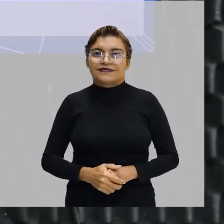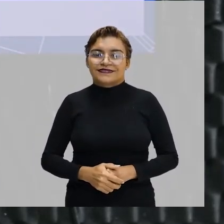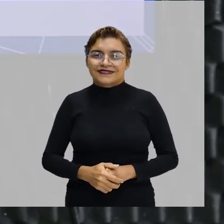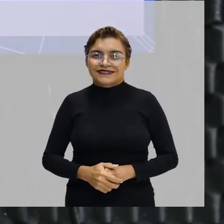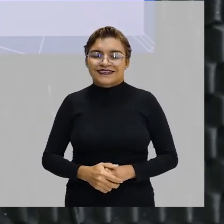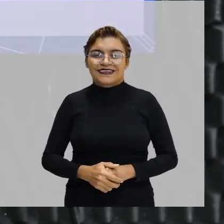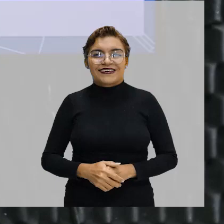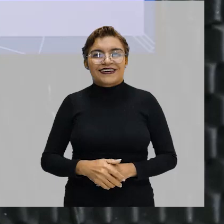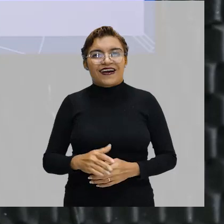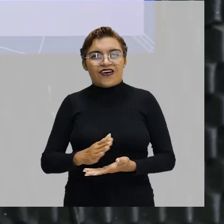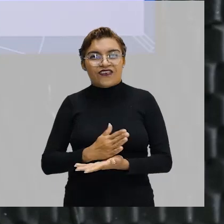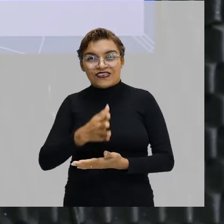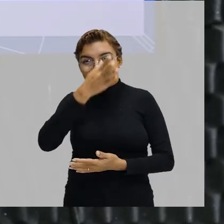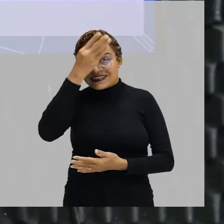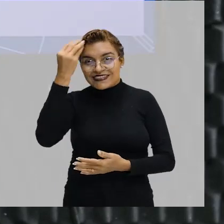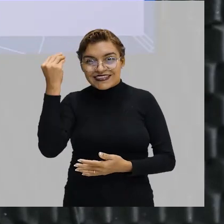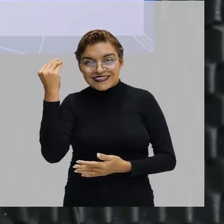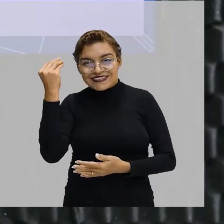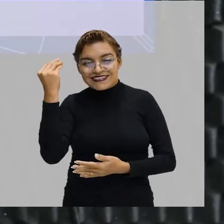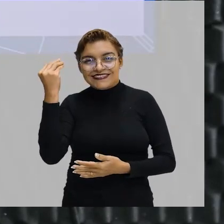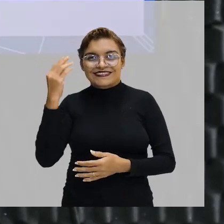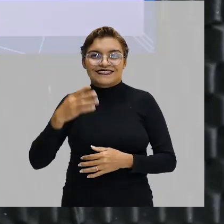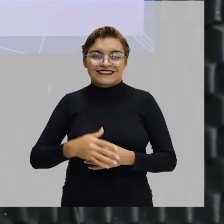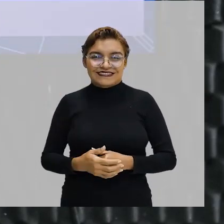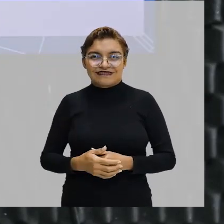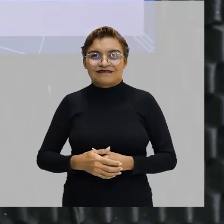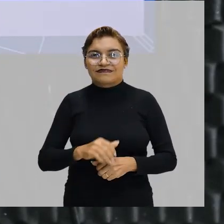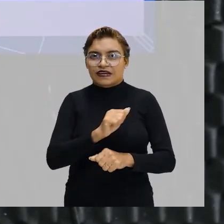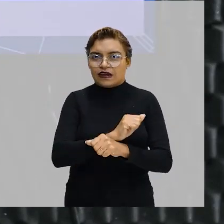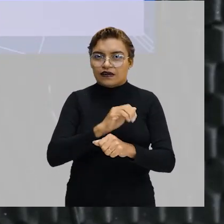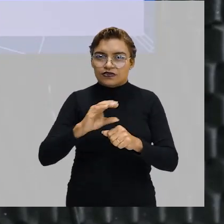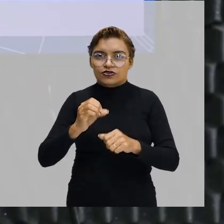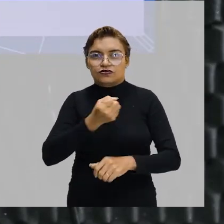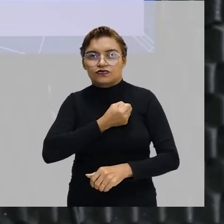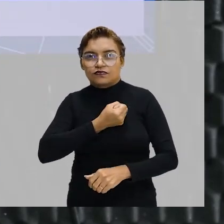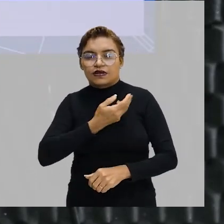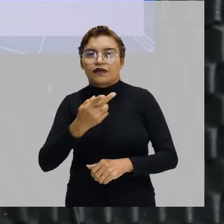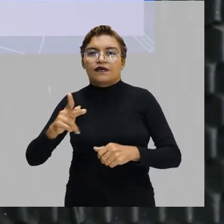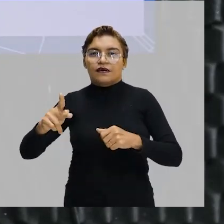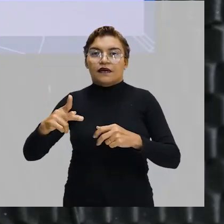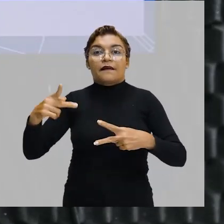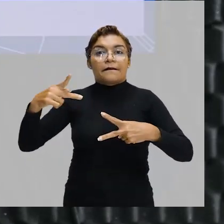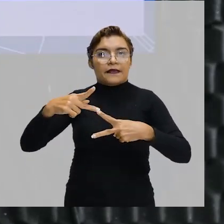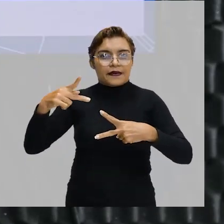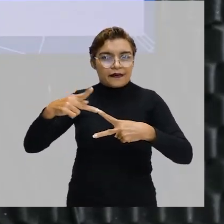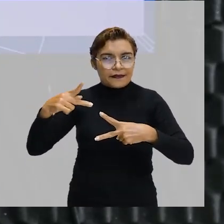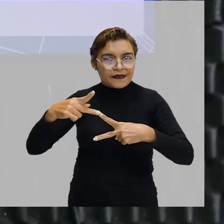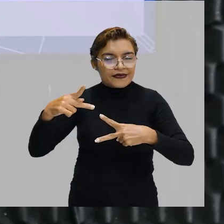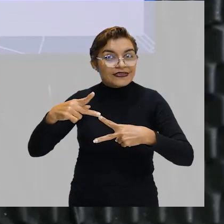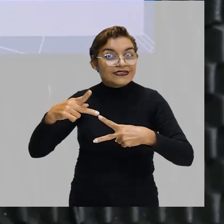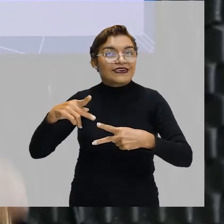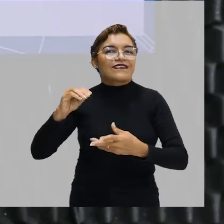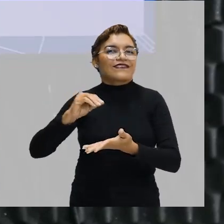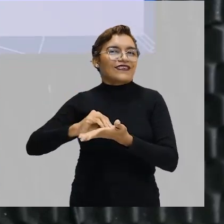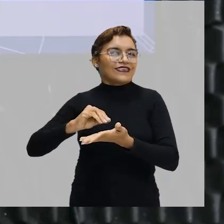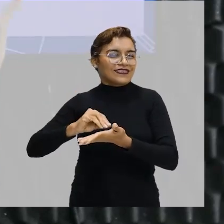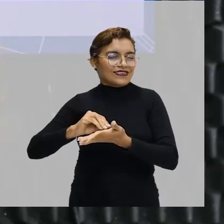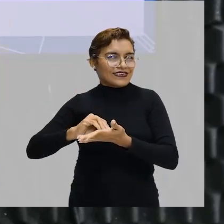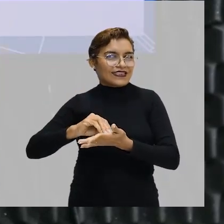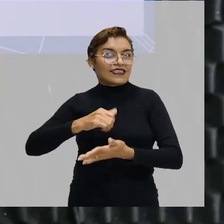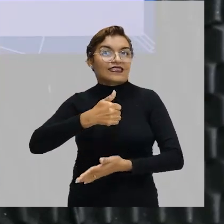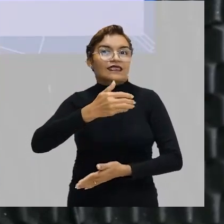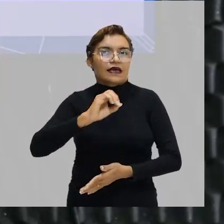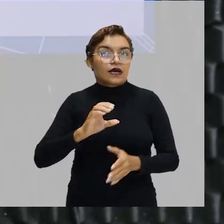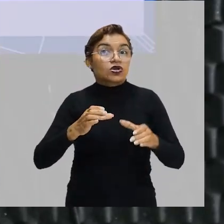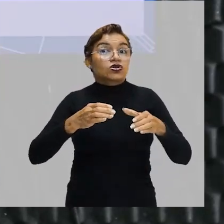10. Já falei de interjeição, não já? Mas então, artigo, numeral, pronome, preposição, lembrei, faltou a preposição. Então, são 10